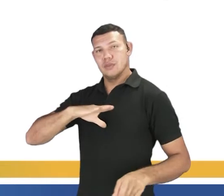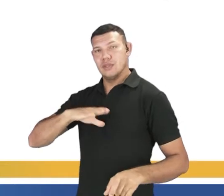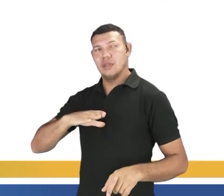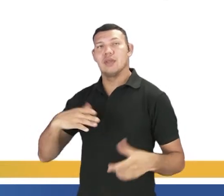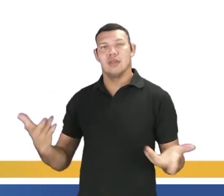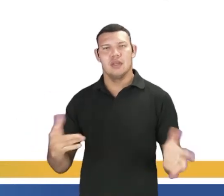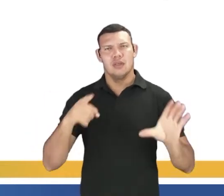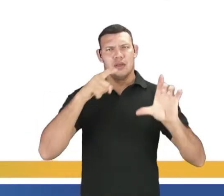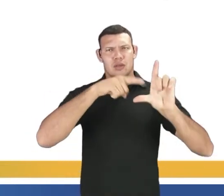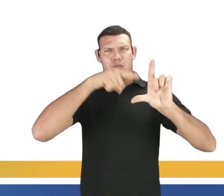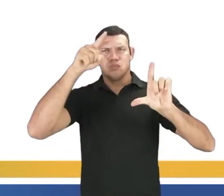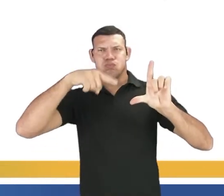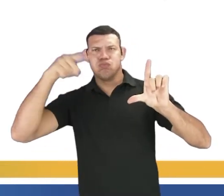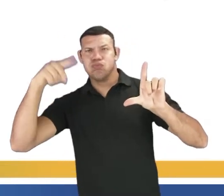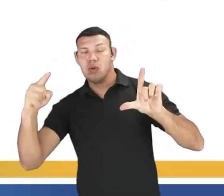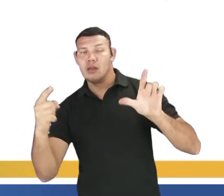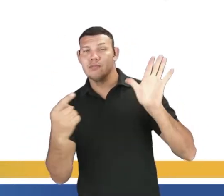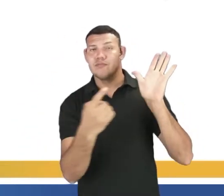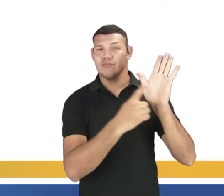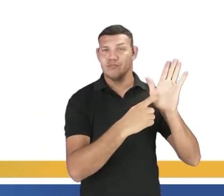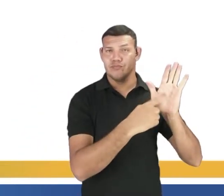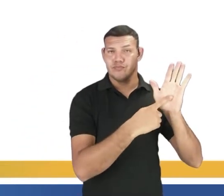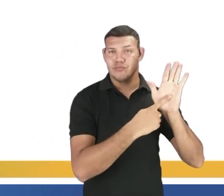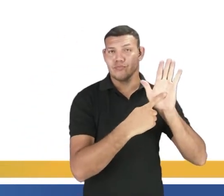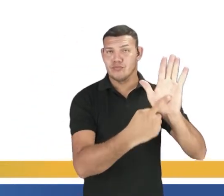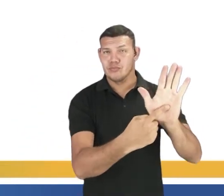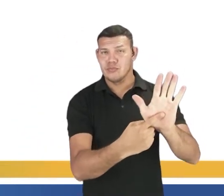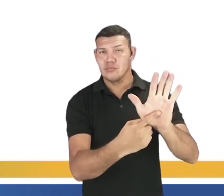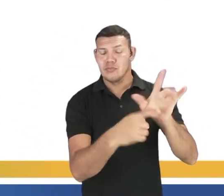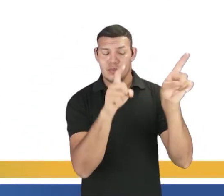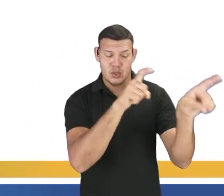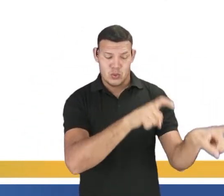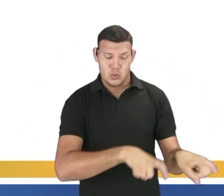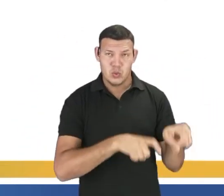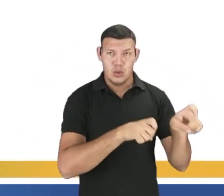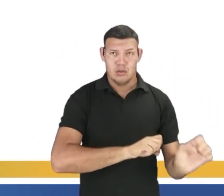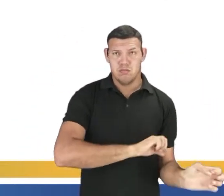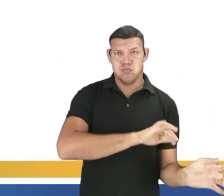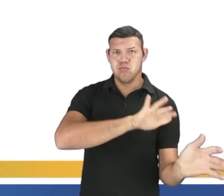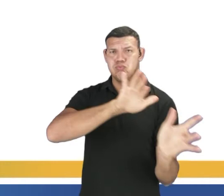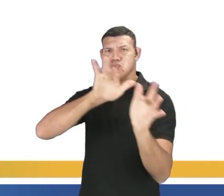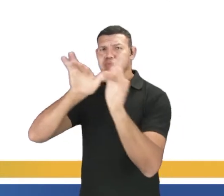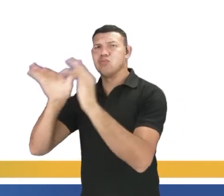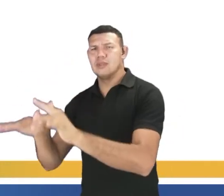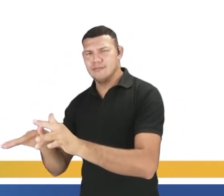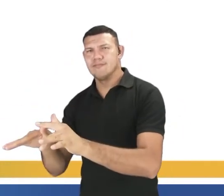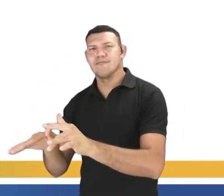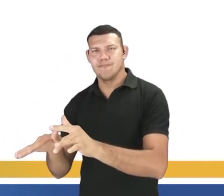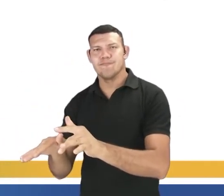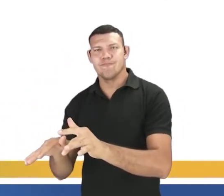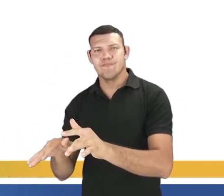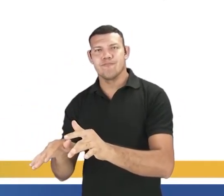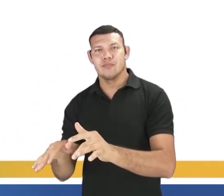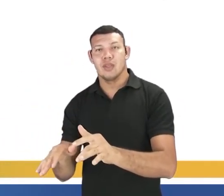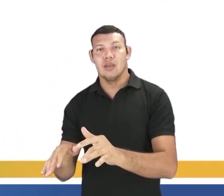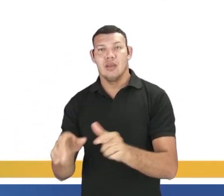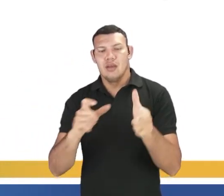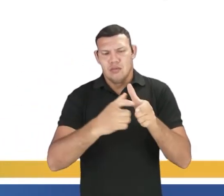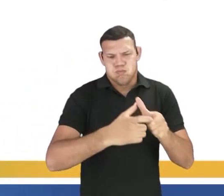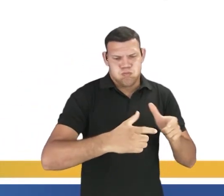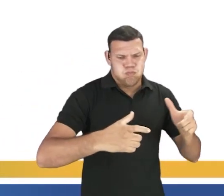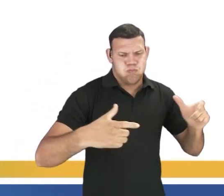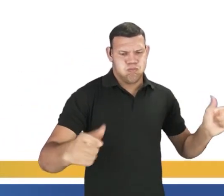para exemplificar, mostrar para vocês que com o êxodo rural, né, ocorreu o quê? Enquanto a maior população